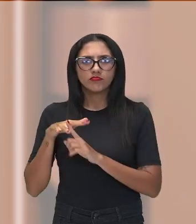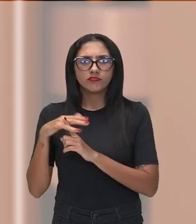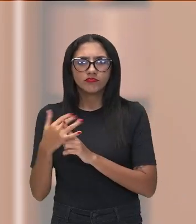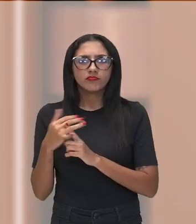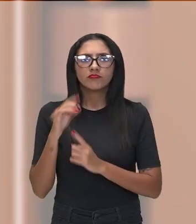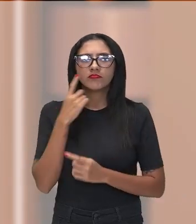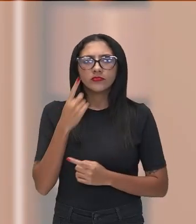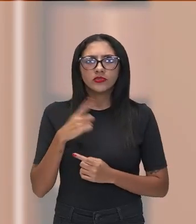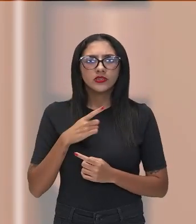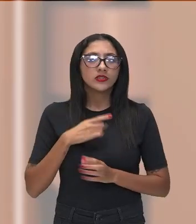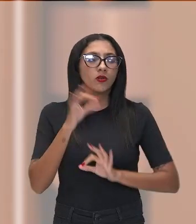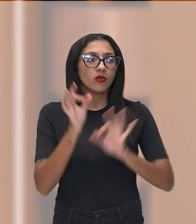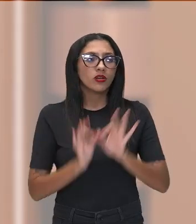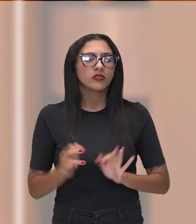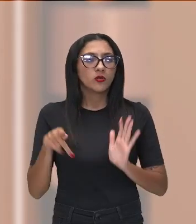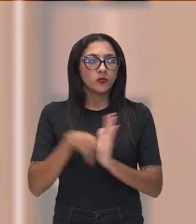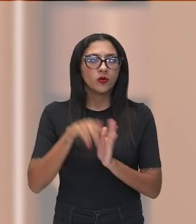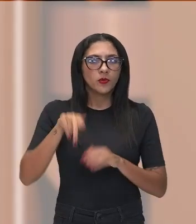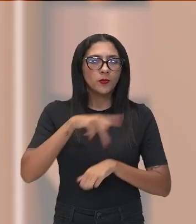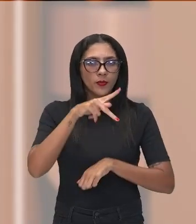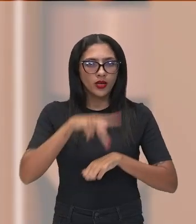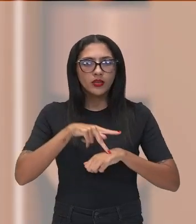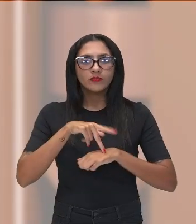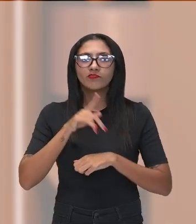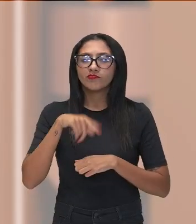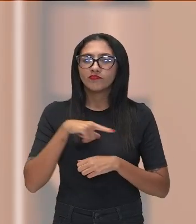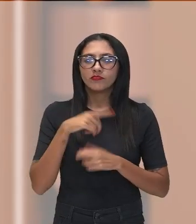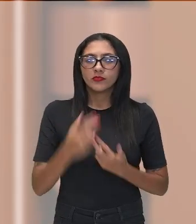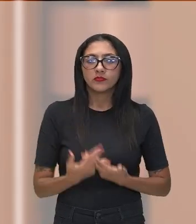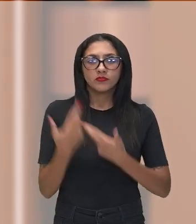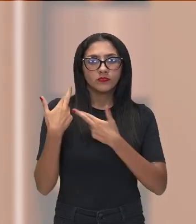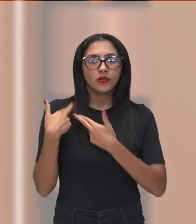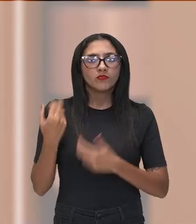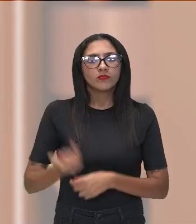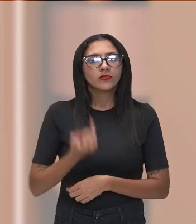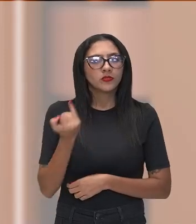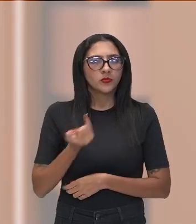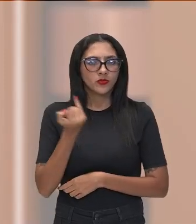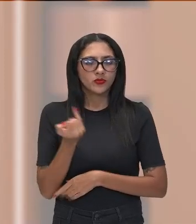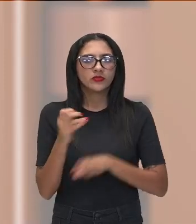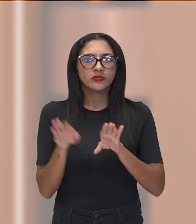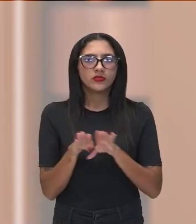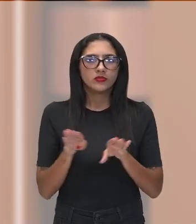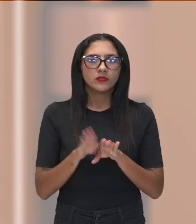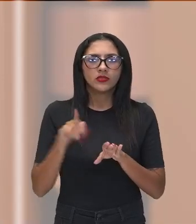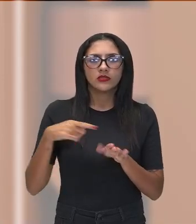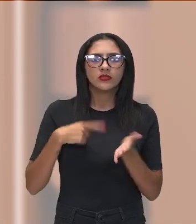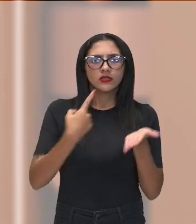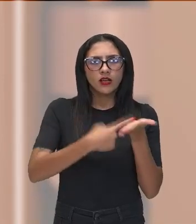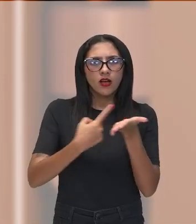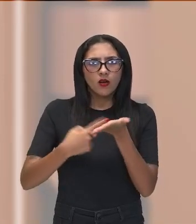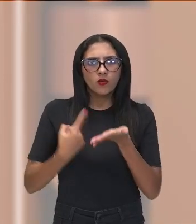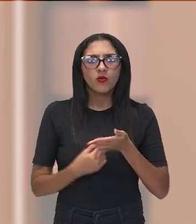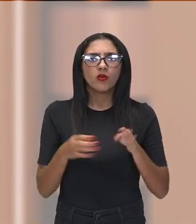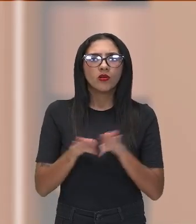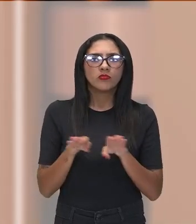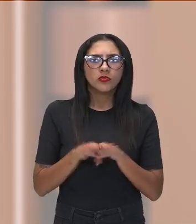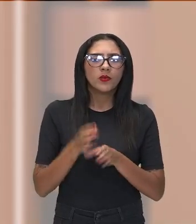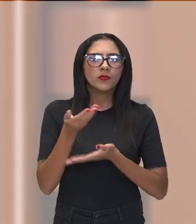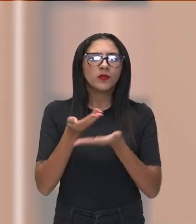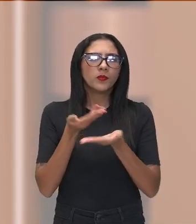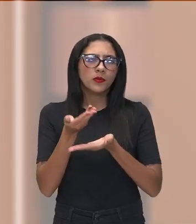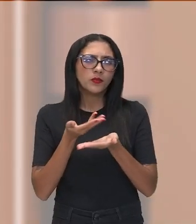organizações internacionais, né, que elas têm um papel aí fundamental nesses acordos, nessas negociações,